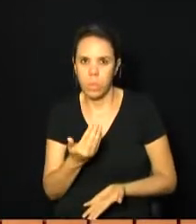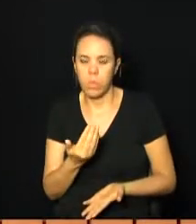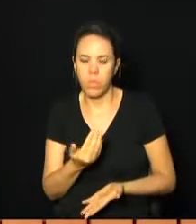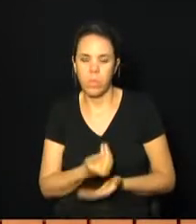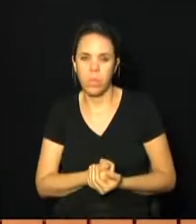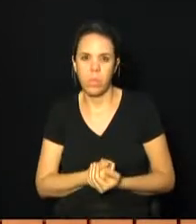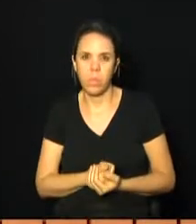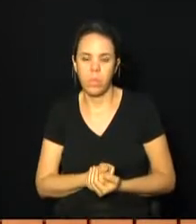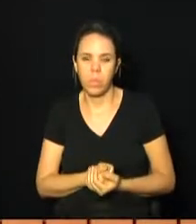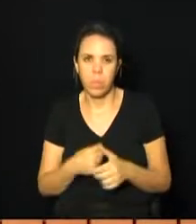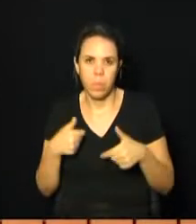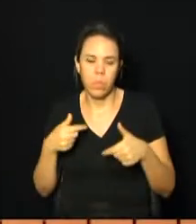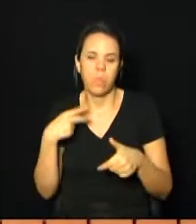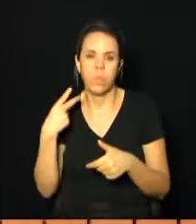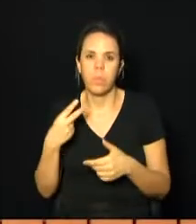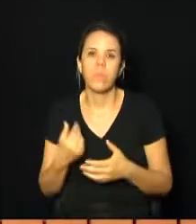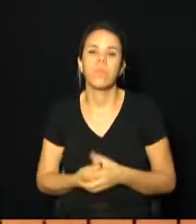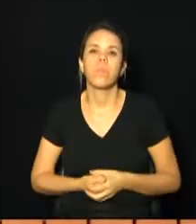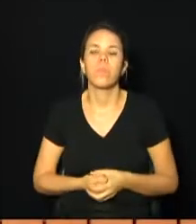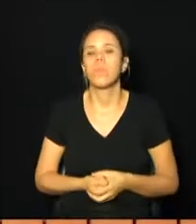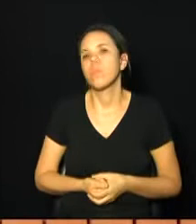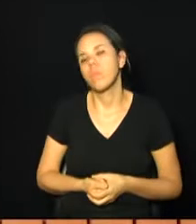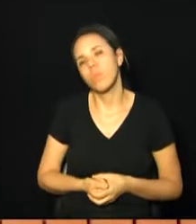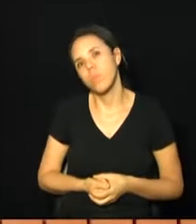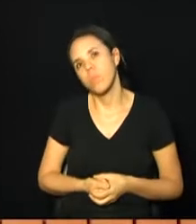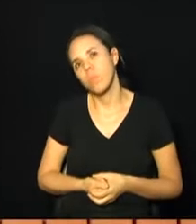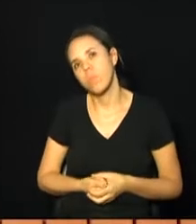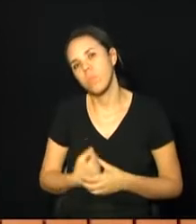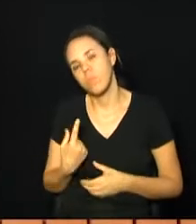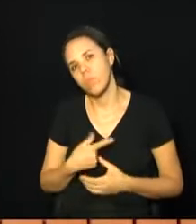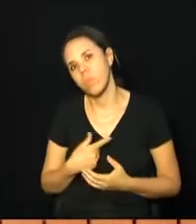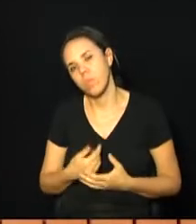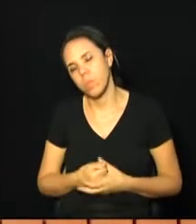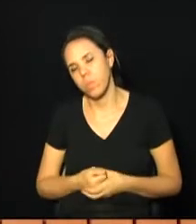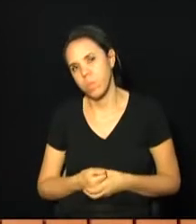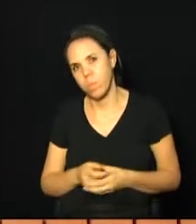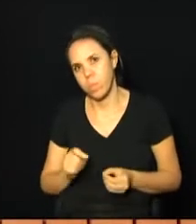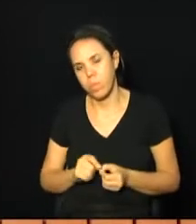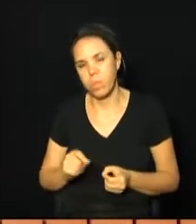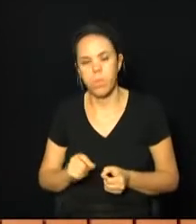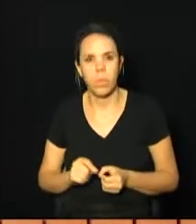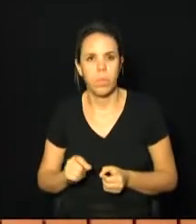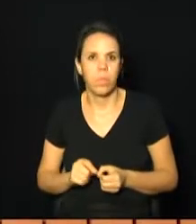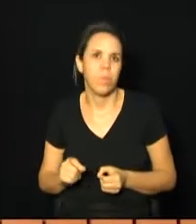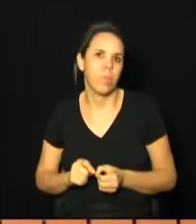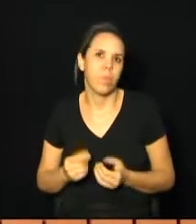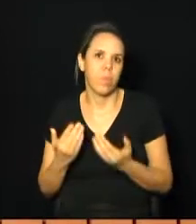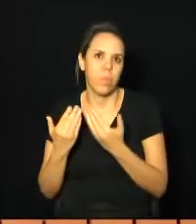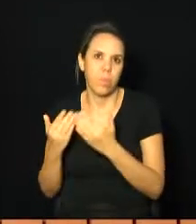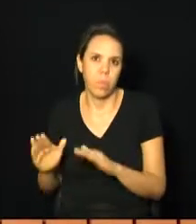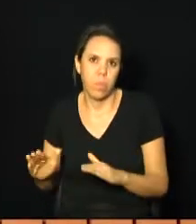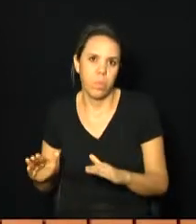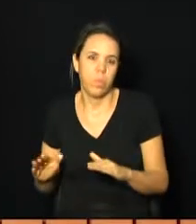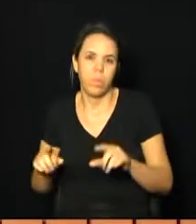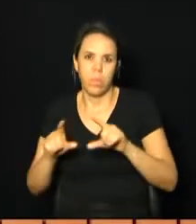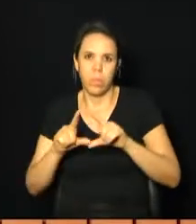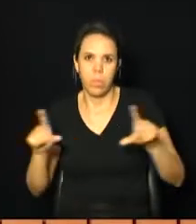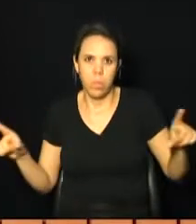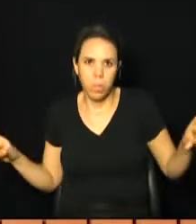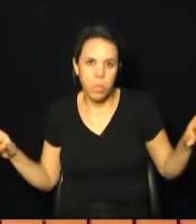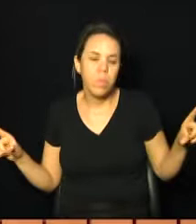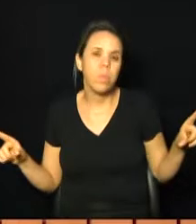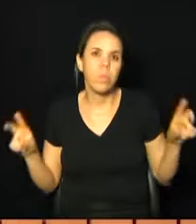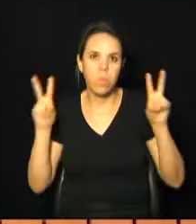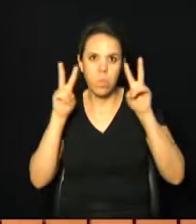aí até o empenho da vereadora, viu, vereadora? Para que a gente faça um portal de entrada, uma placa que seja